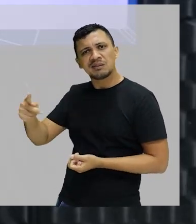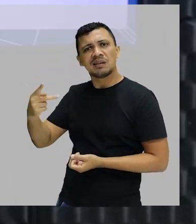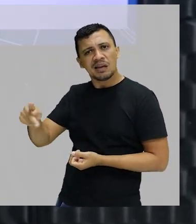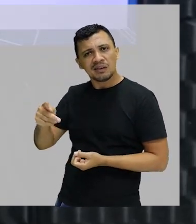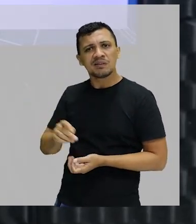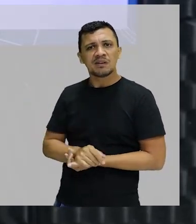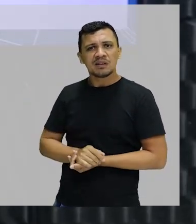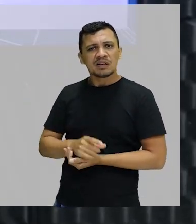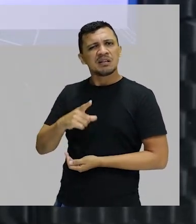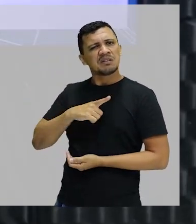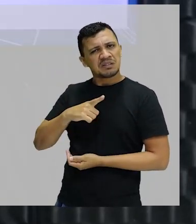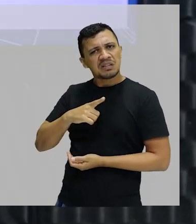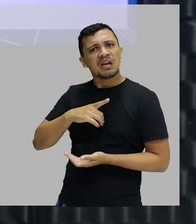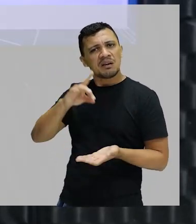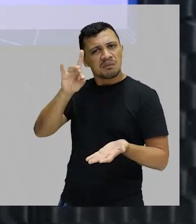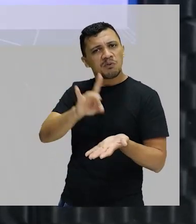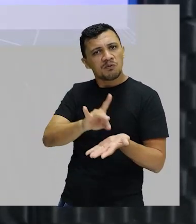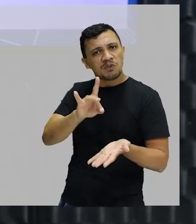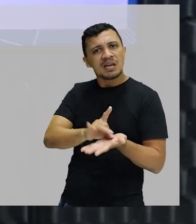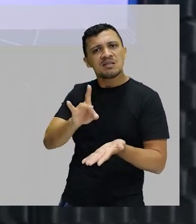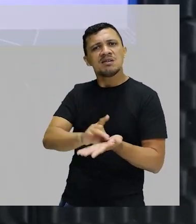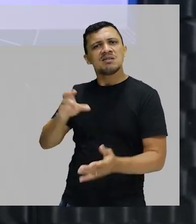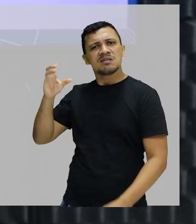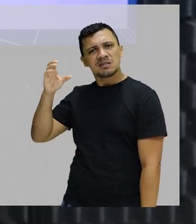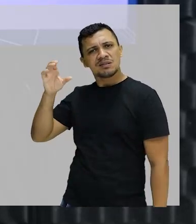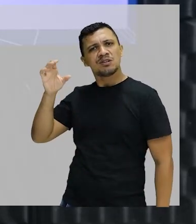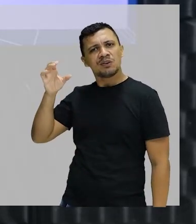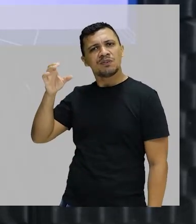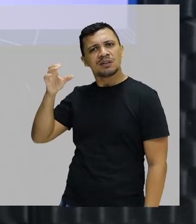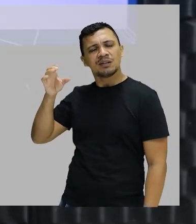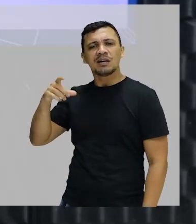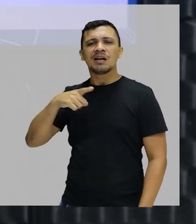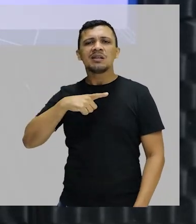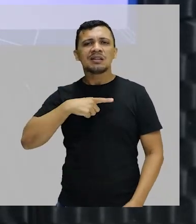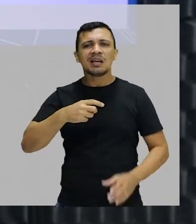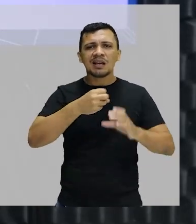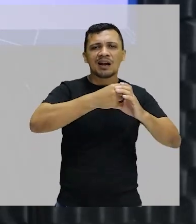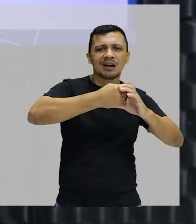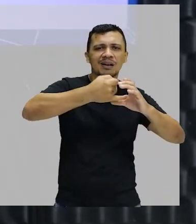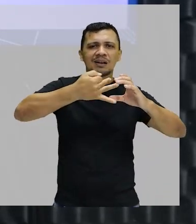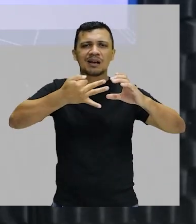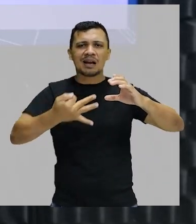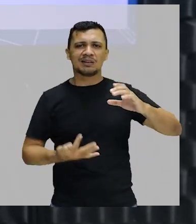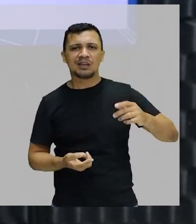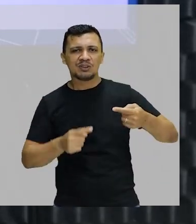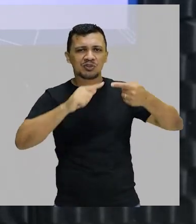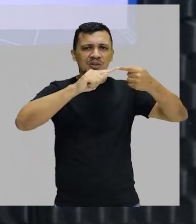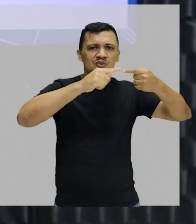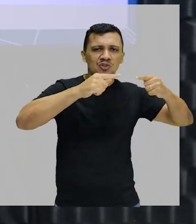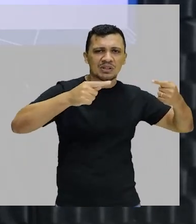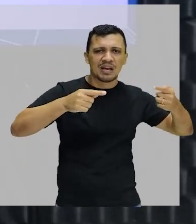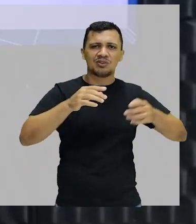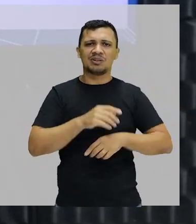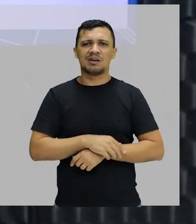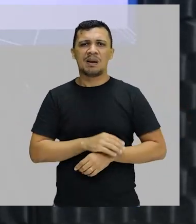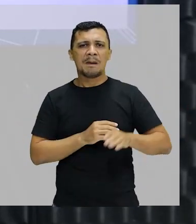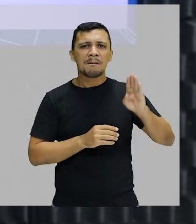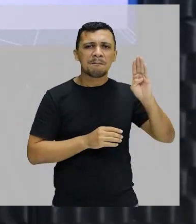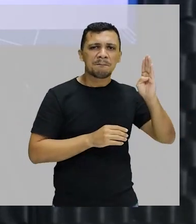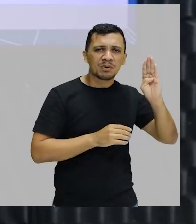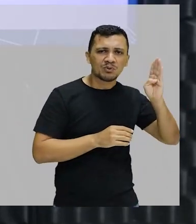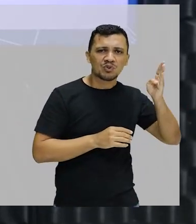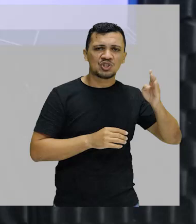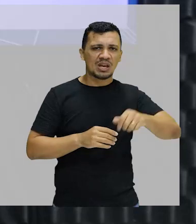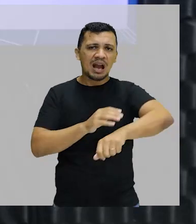uma comprovação científica de que traços formadores da genética, da biologia, da